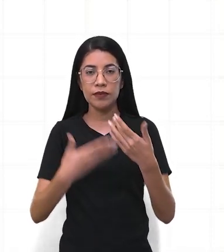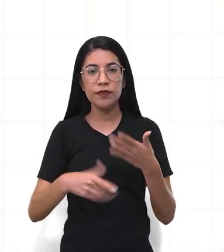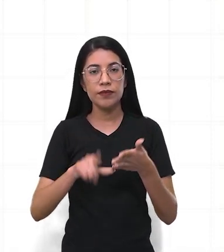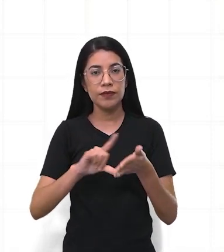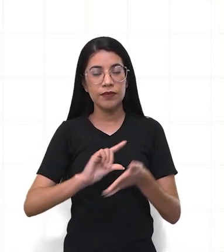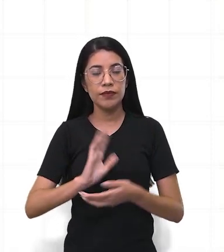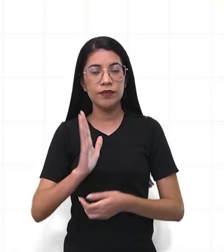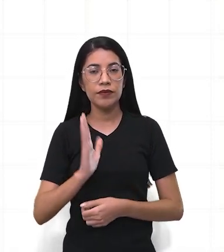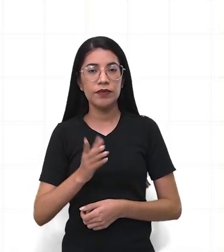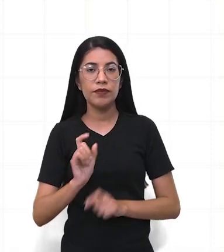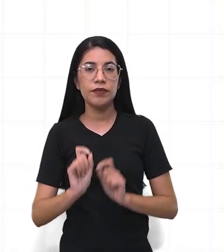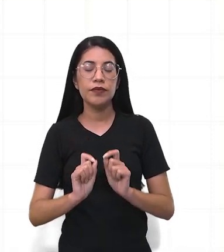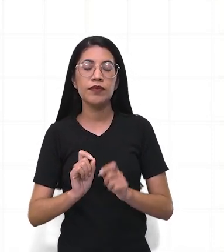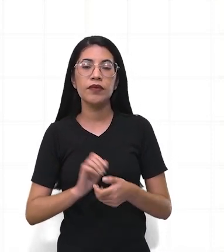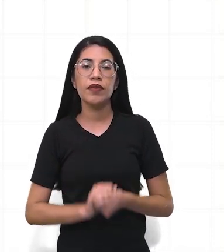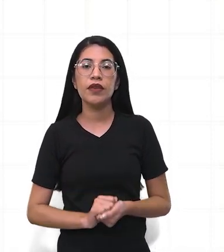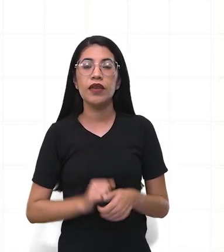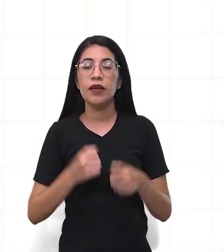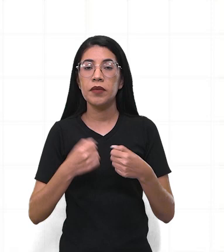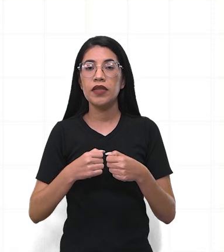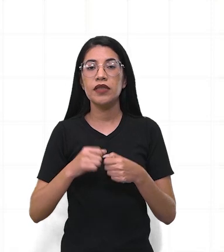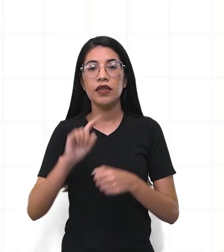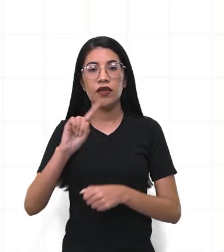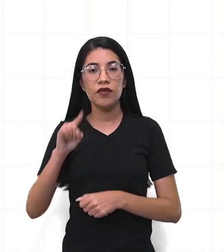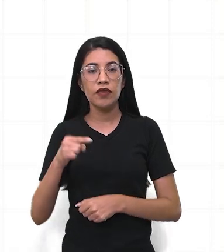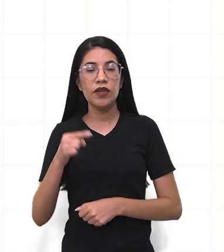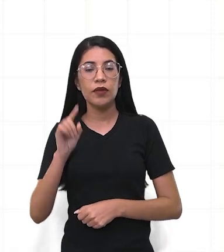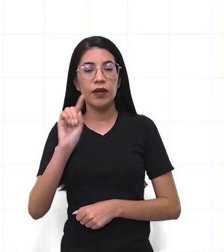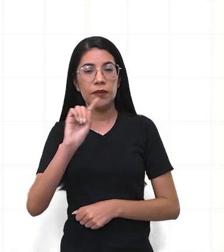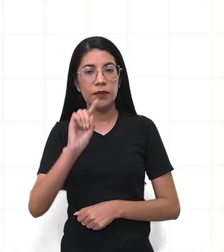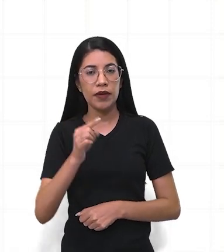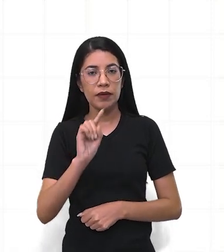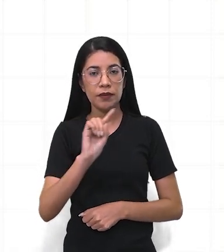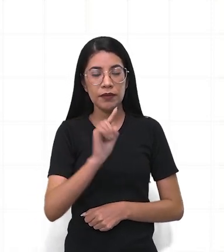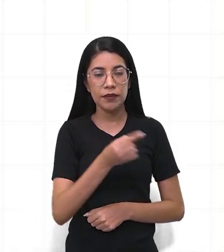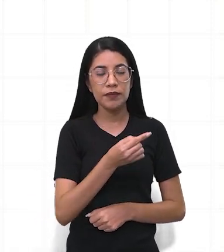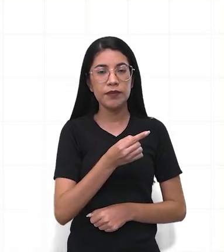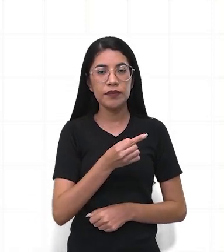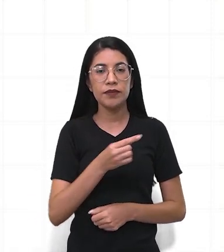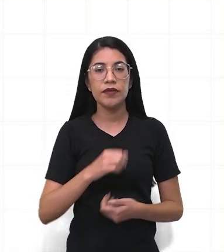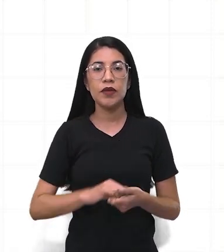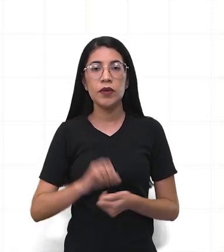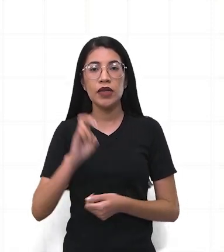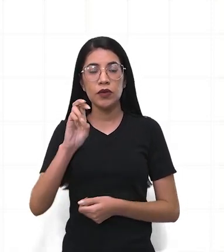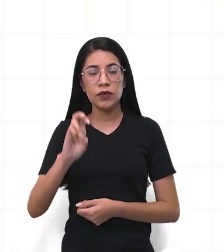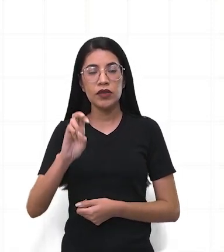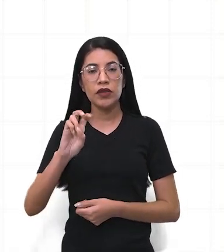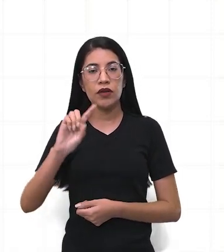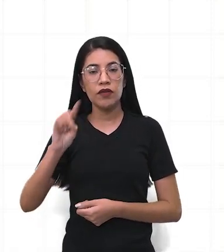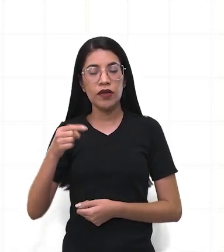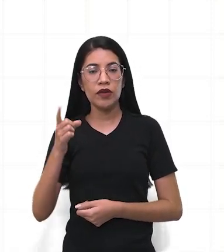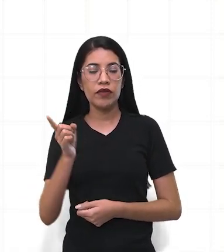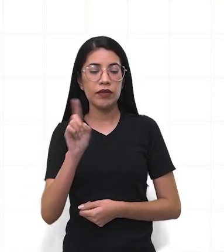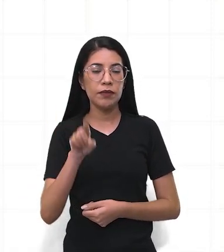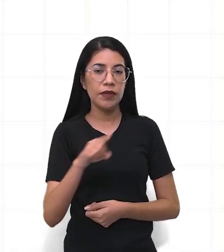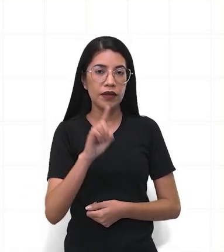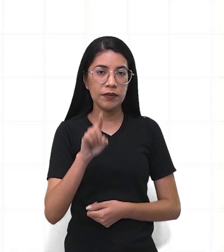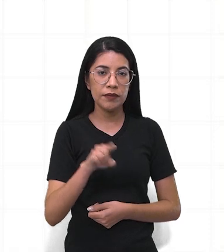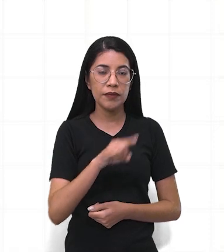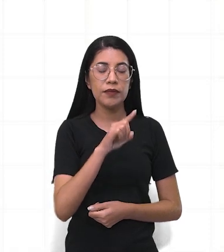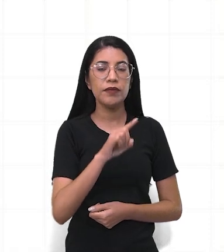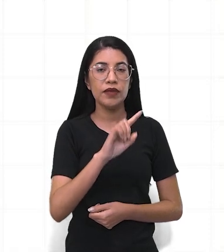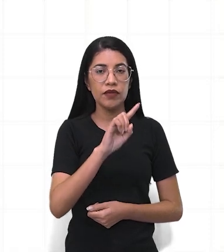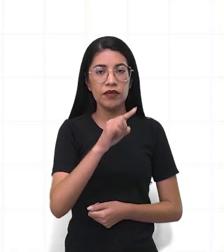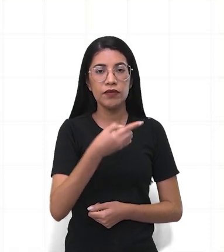ó, é sempre deslocando a vírgula para a esquerda. Então a vírgula está depois do 5, desloca ela 2 casas para a esquerda. O que